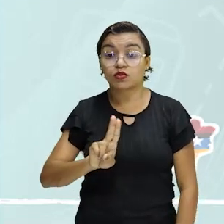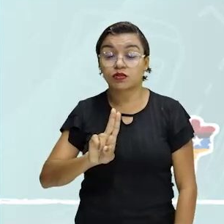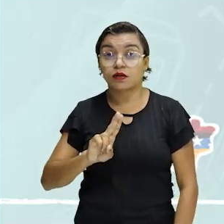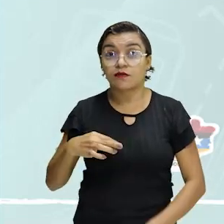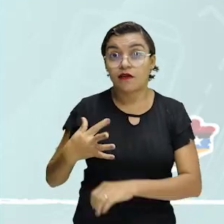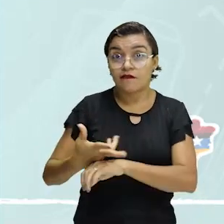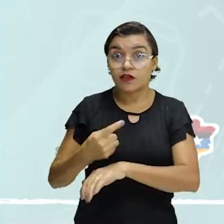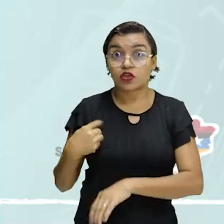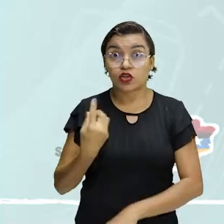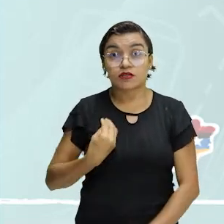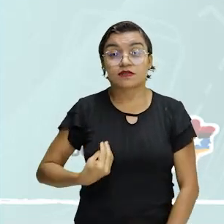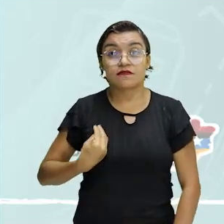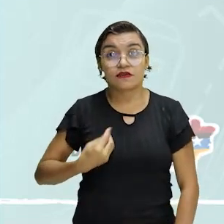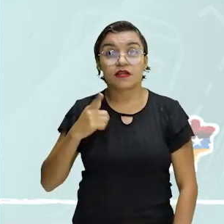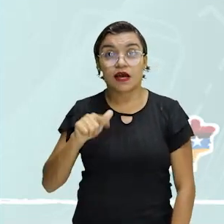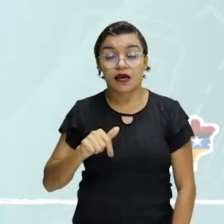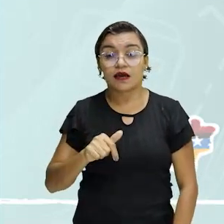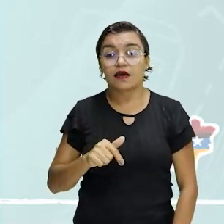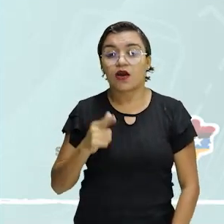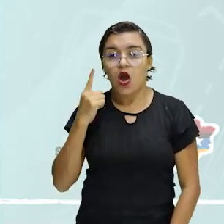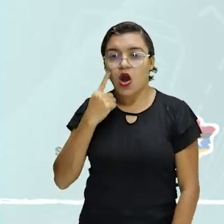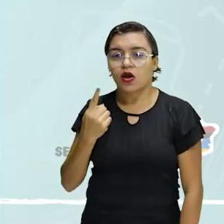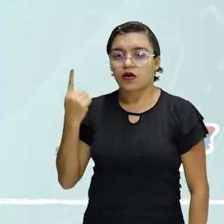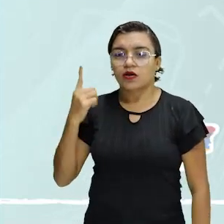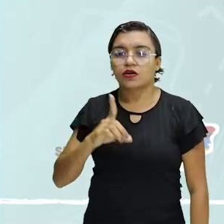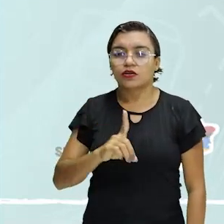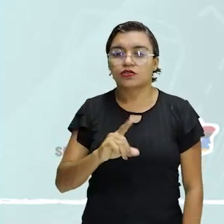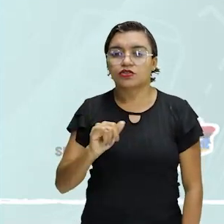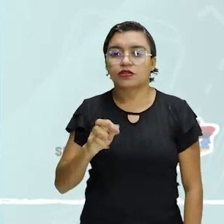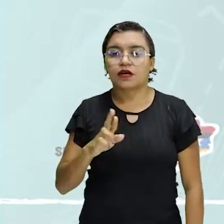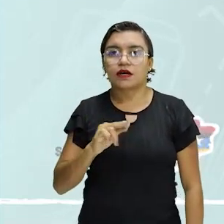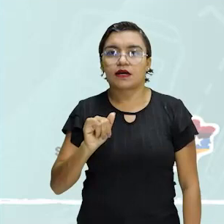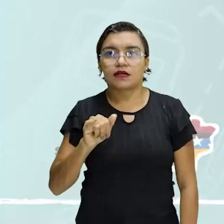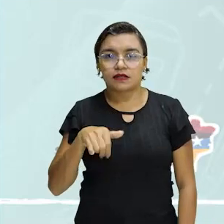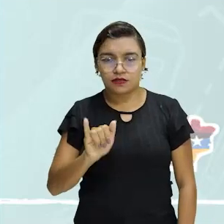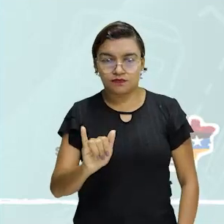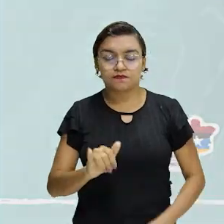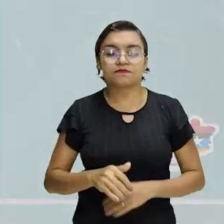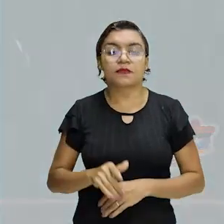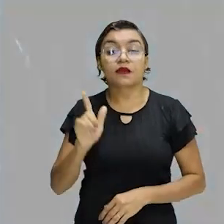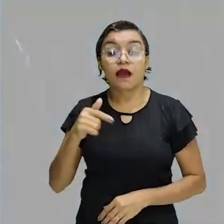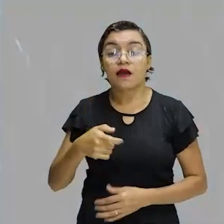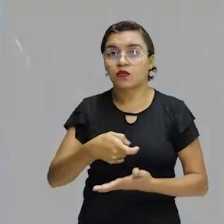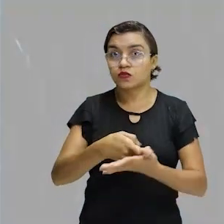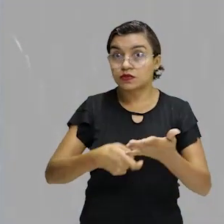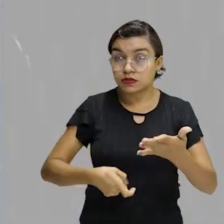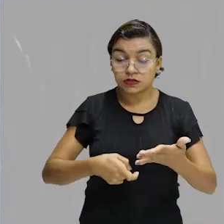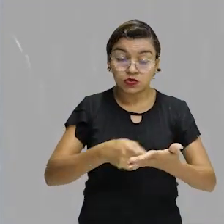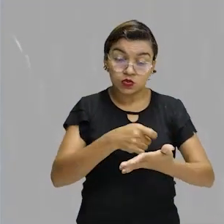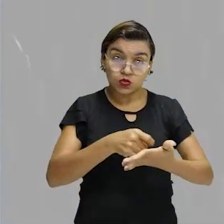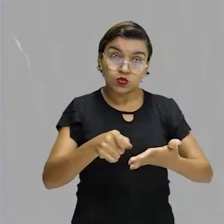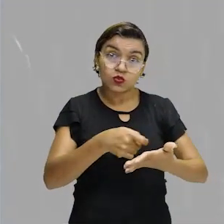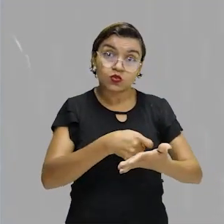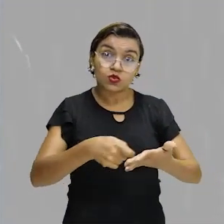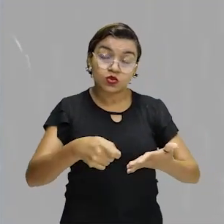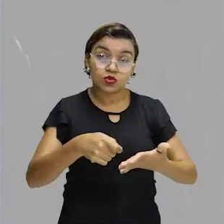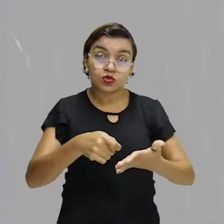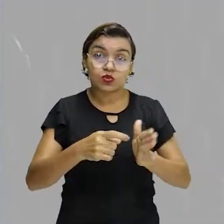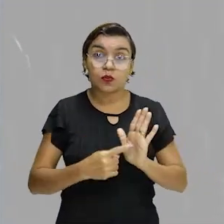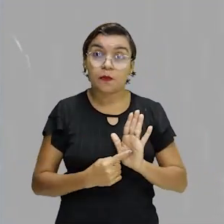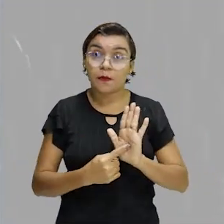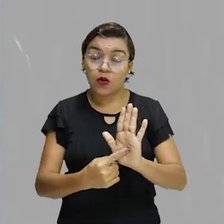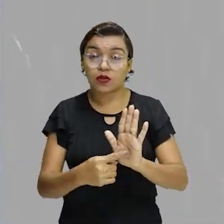nosso cotidiano é o diário. O diário é um texto escrito ou mesmo relatado, porque hoje em dia nós